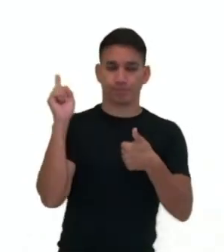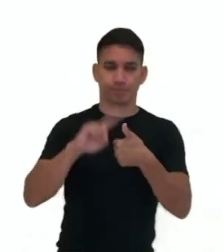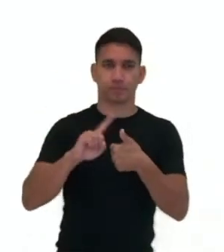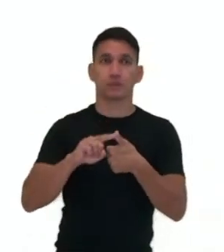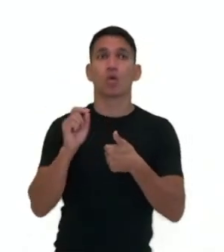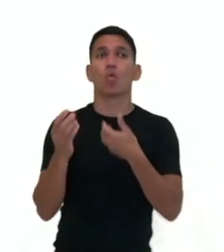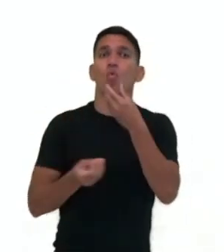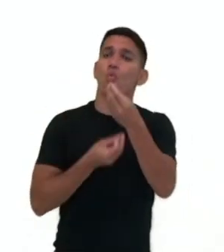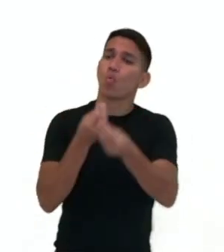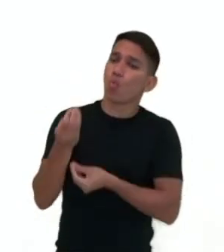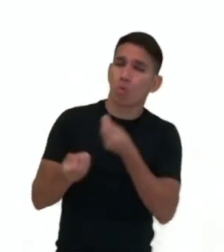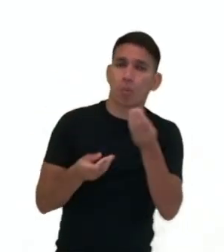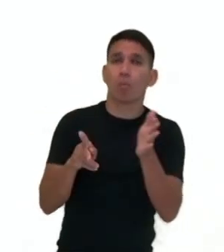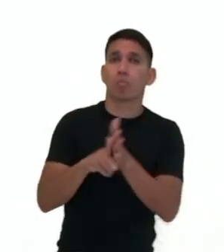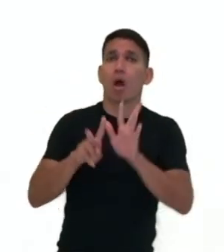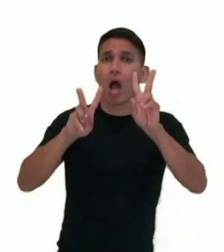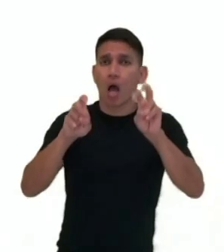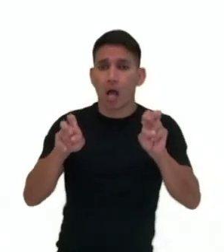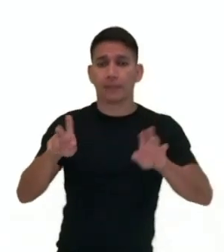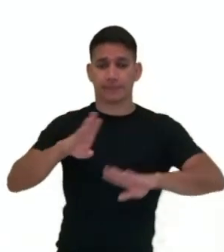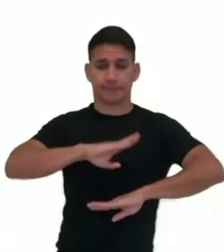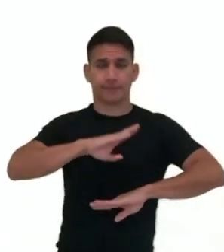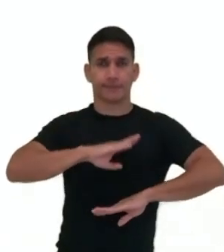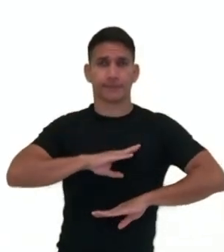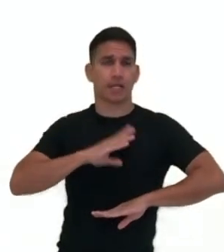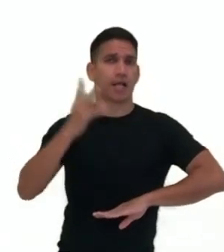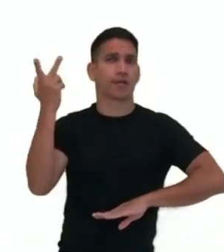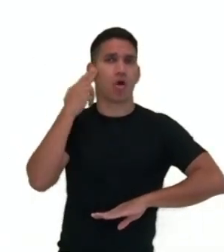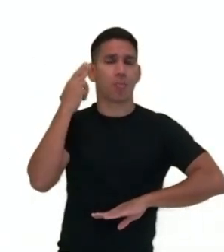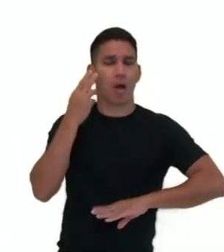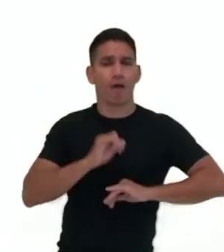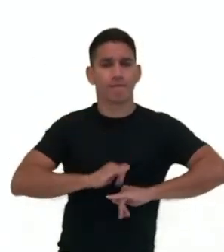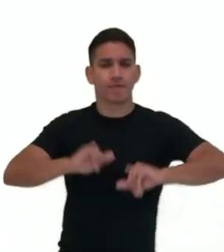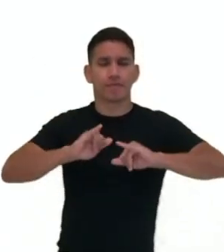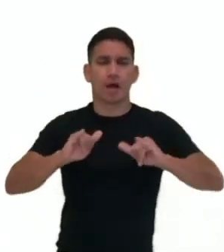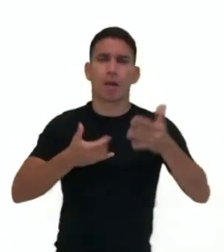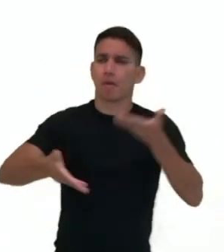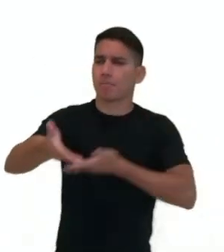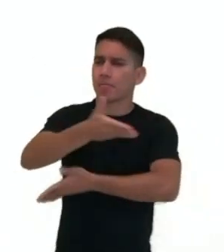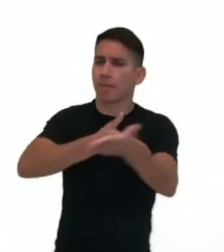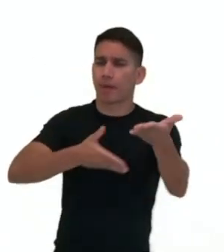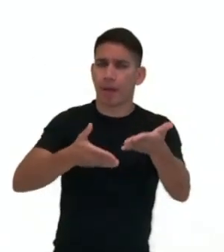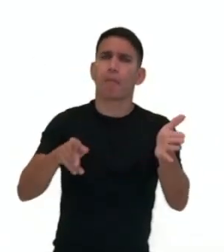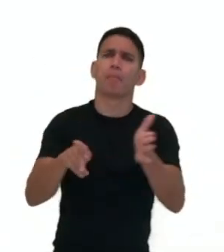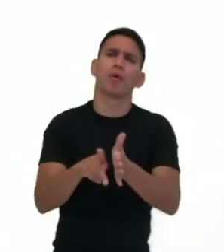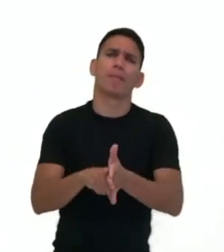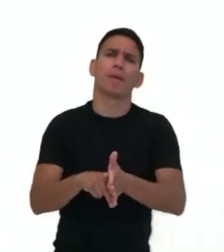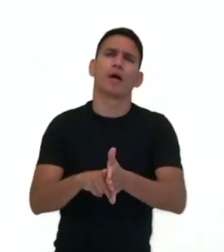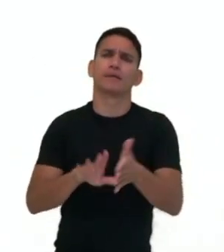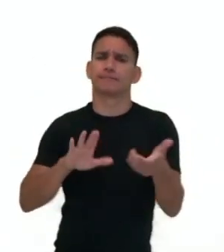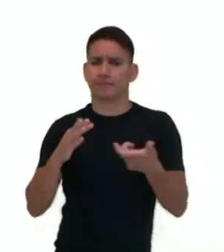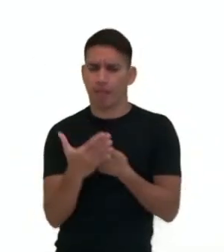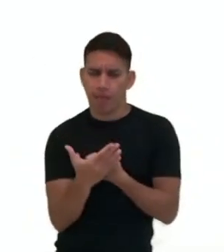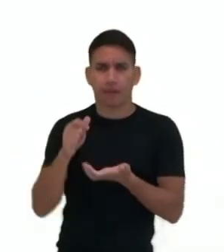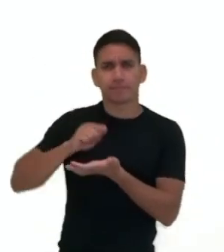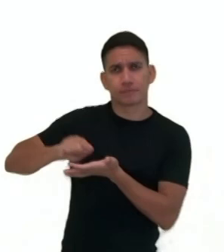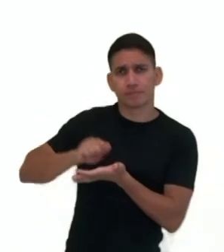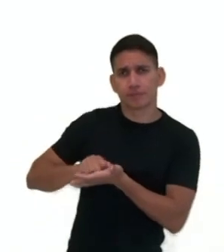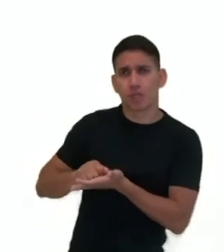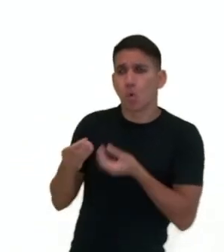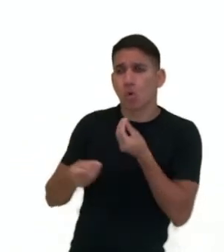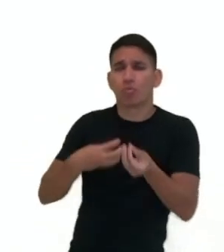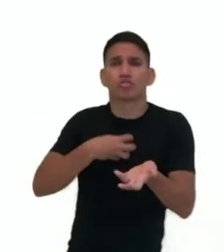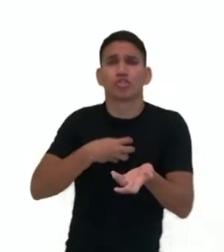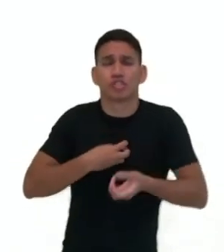né, como se trata de um causo popular, haverão muitas palavras e expressões usadas na modalidade oral da língua.